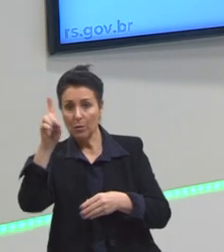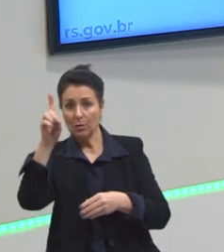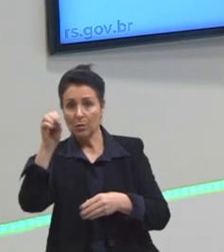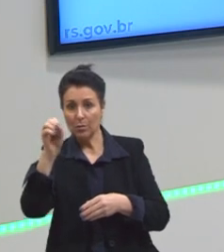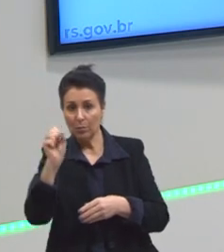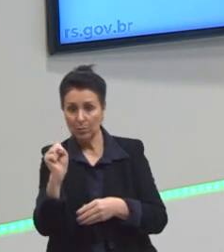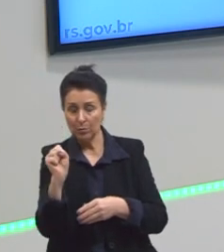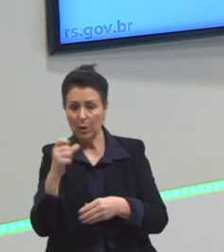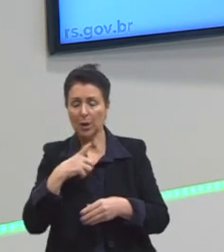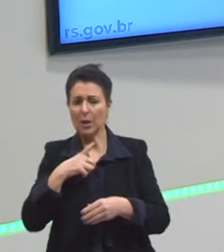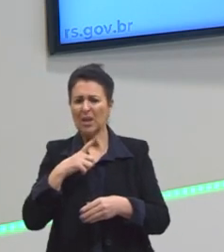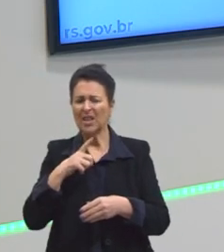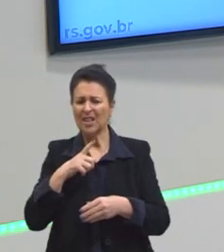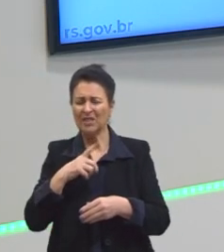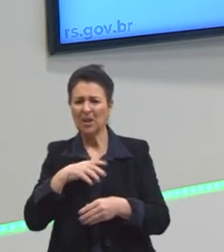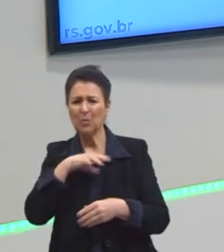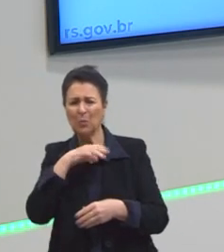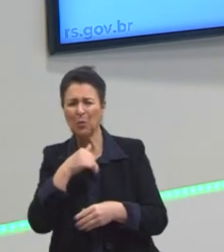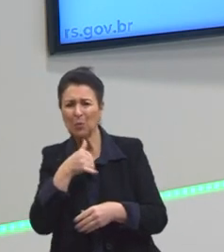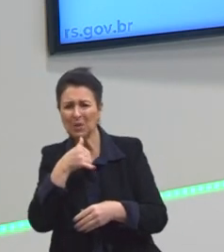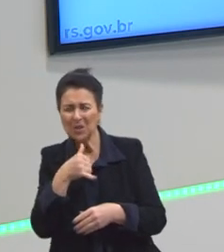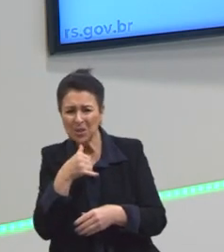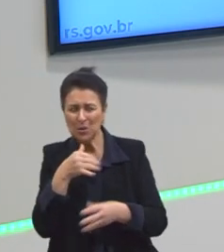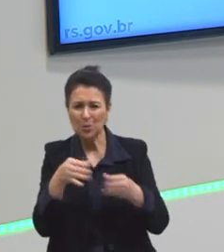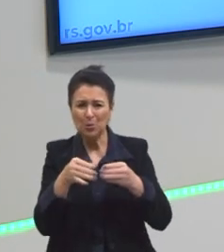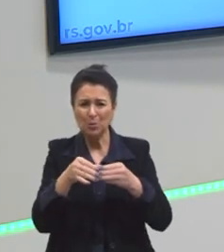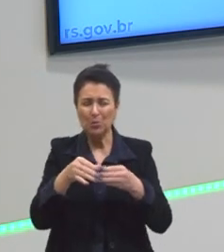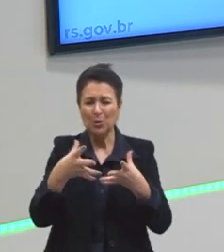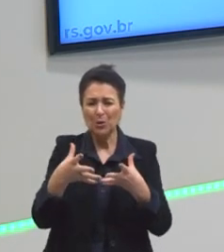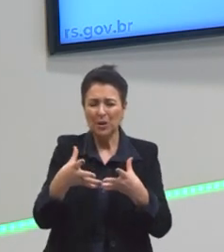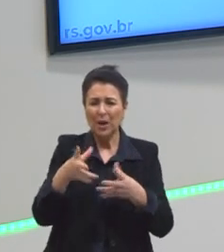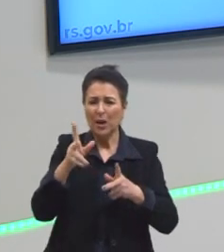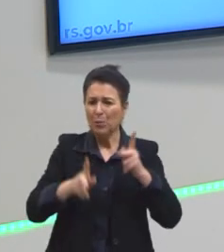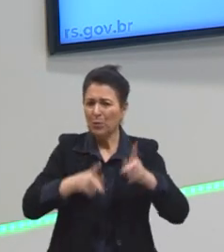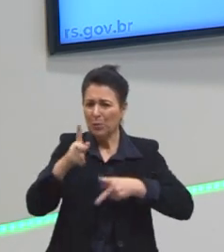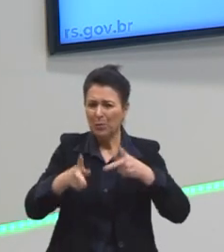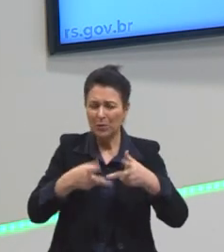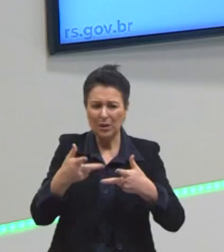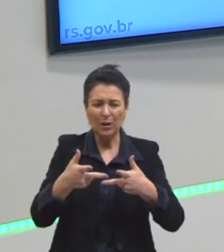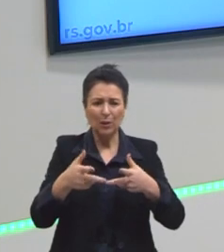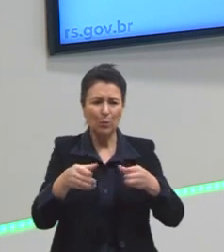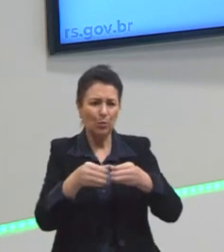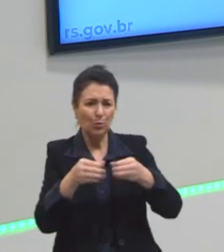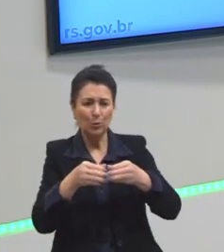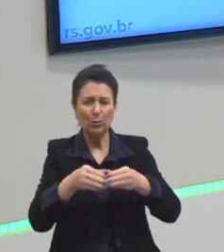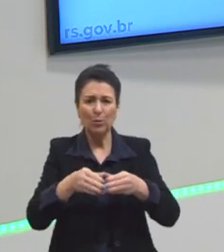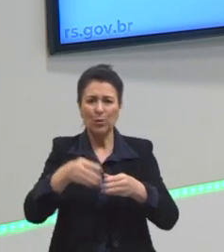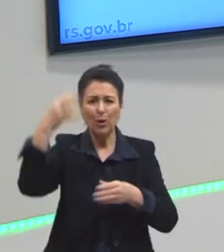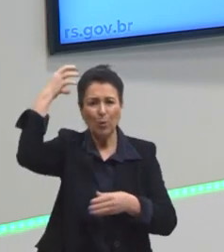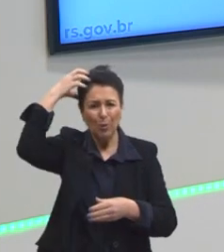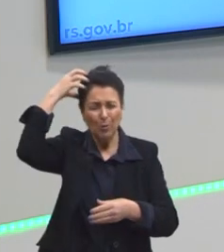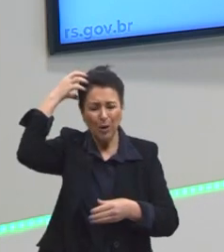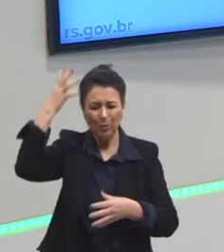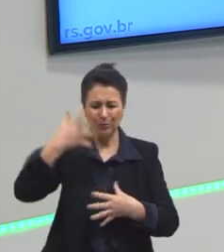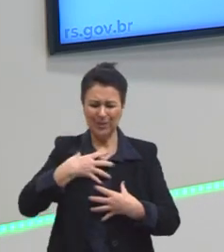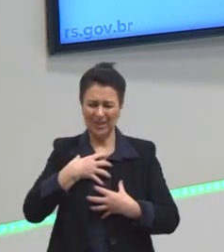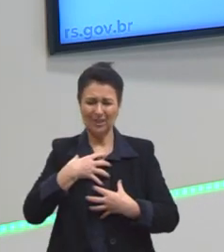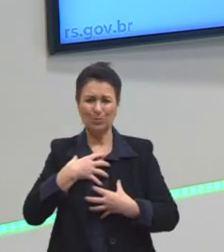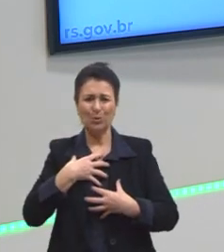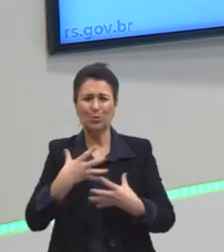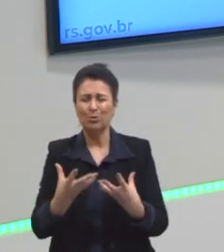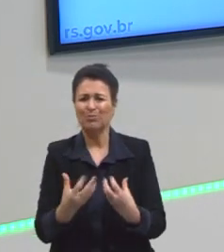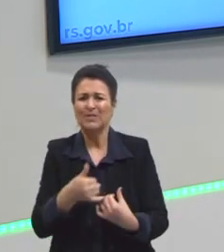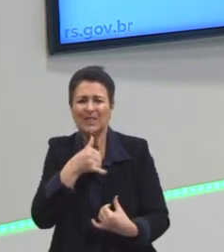frustrou muito os romanos essa invasão eles ficam muito muito desesperados com isso